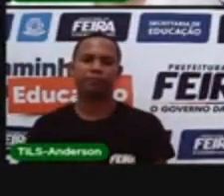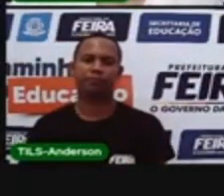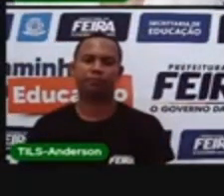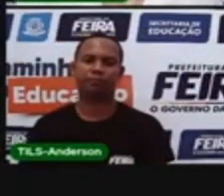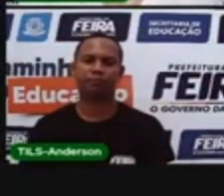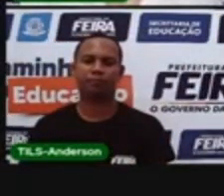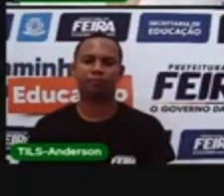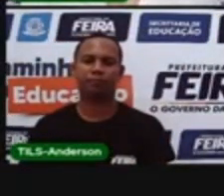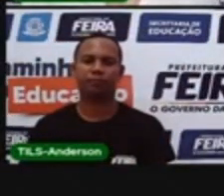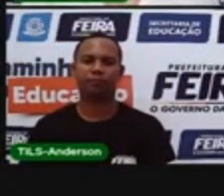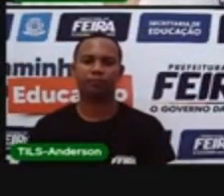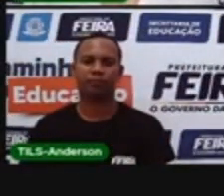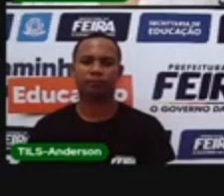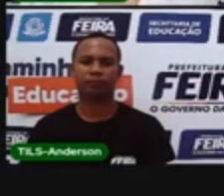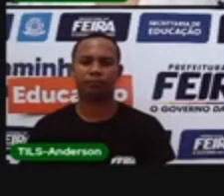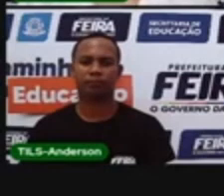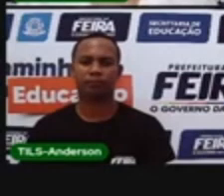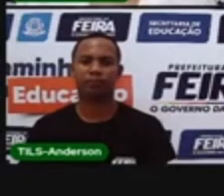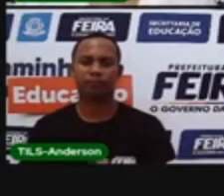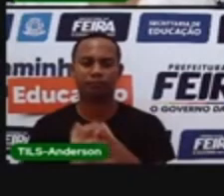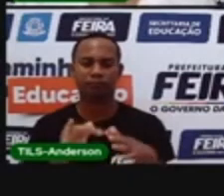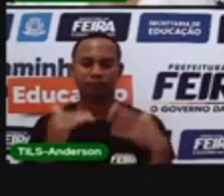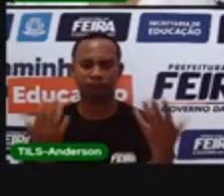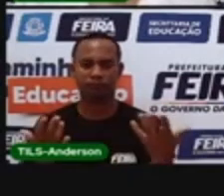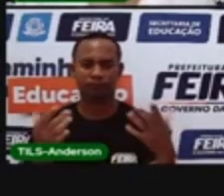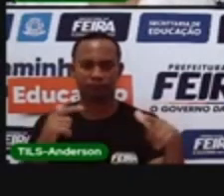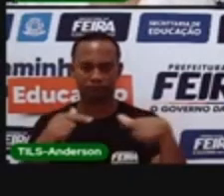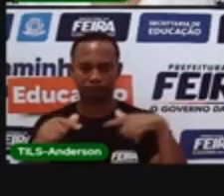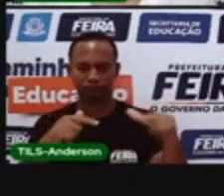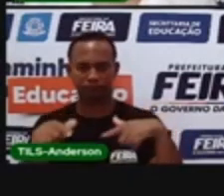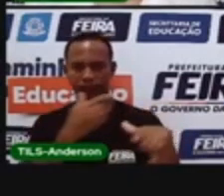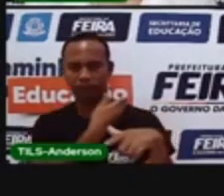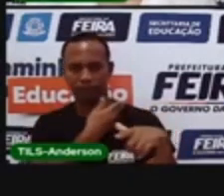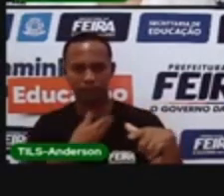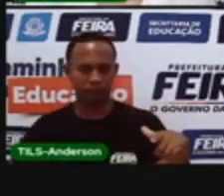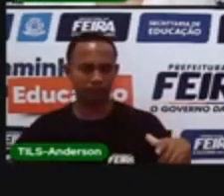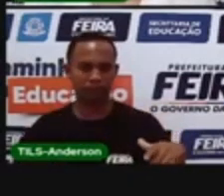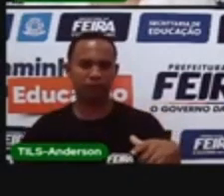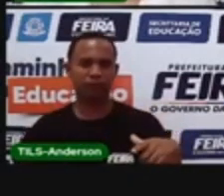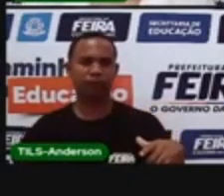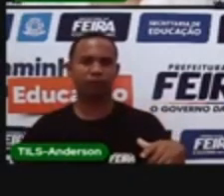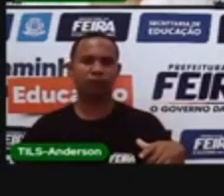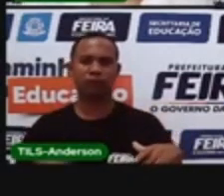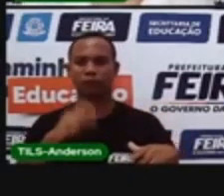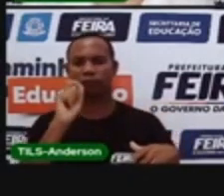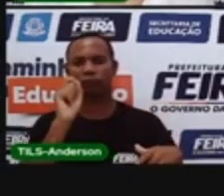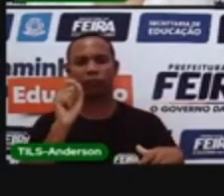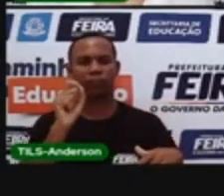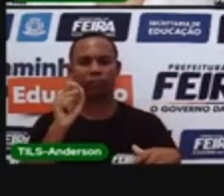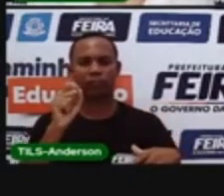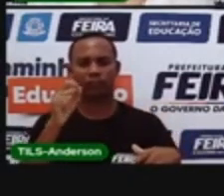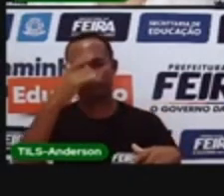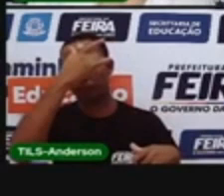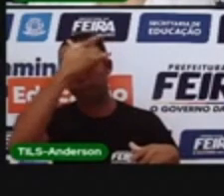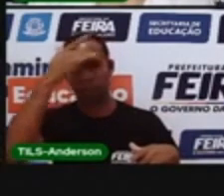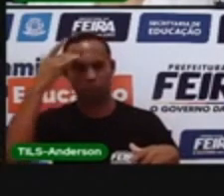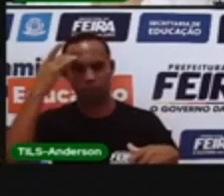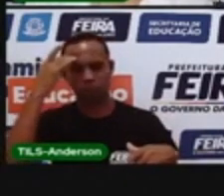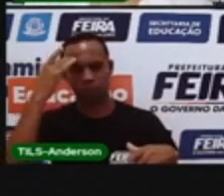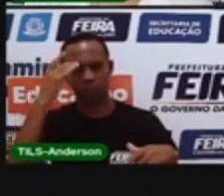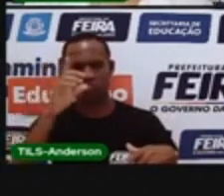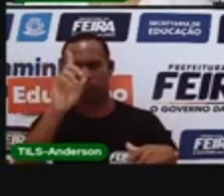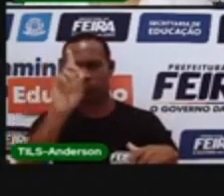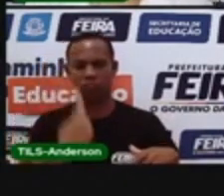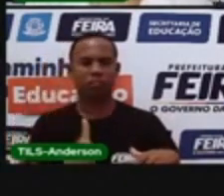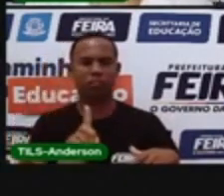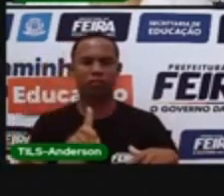Bom, serviços públicos, né, um direito de todos. E aí tem uma imagem interessante, né? Tem um trator, não